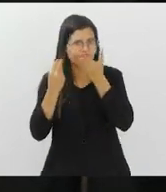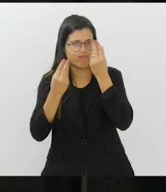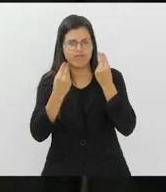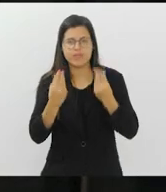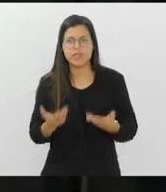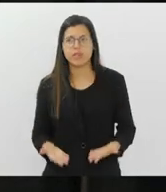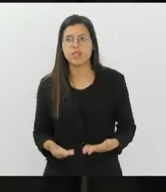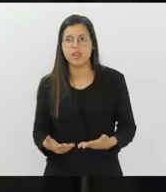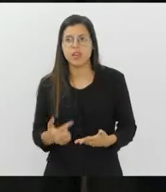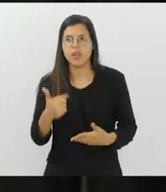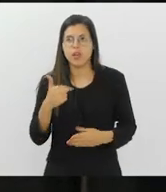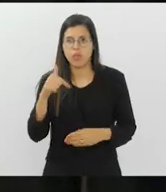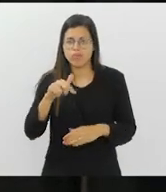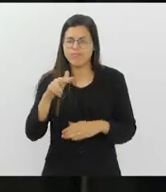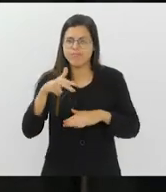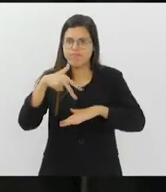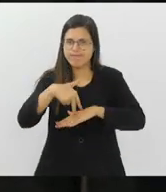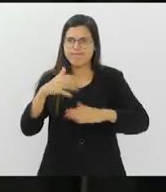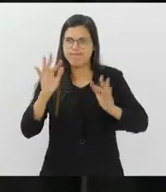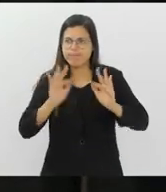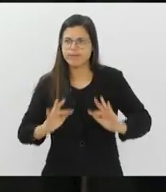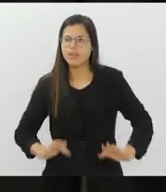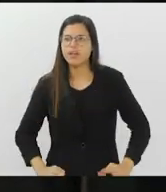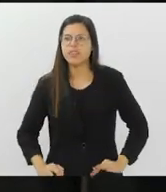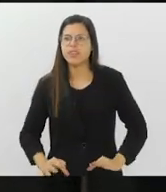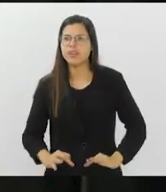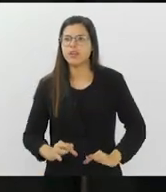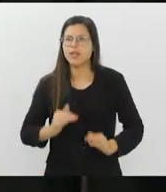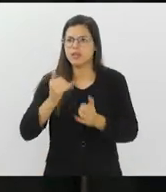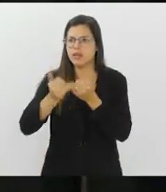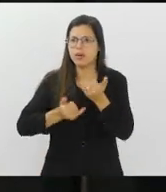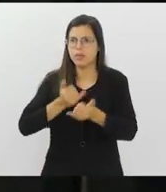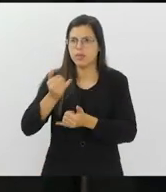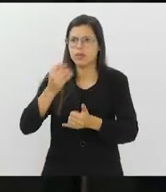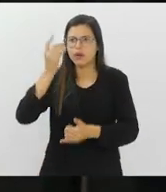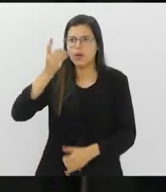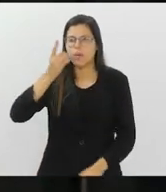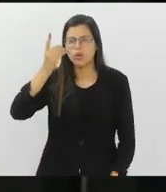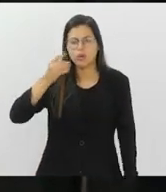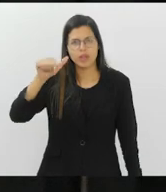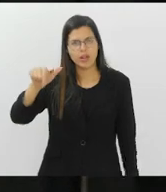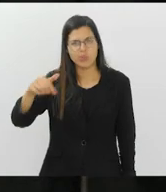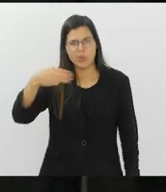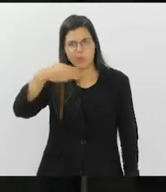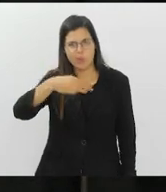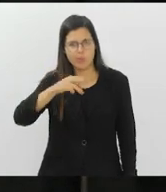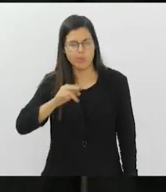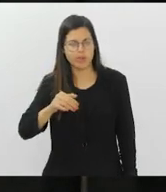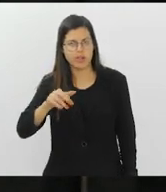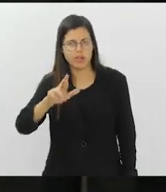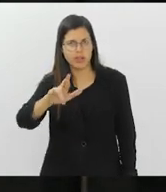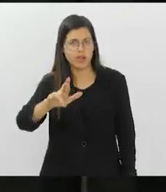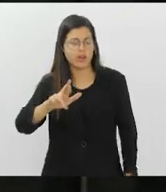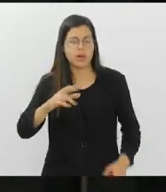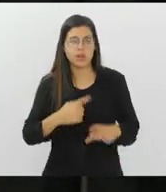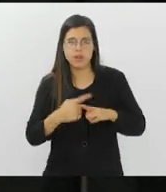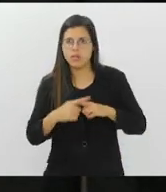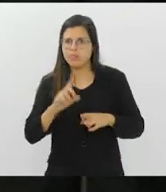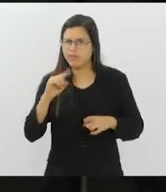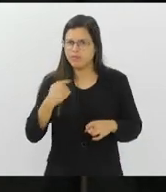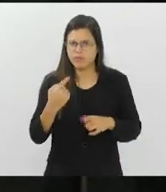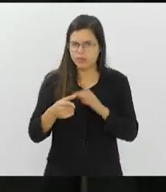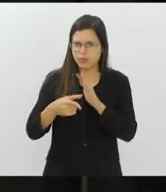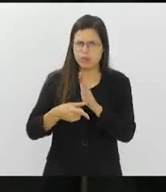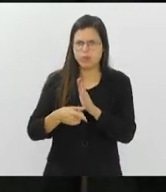e estou com sangue no olho, sabe? Sangue no olho mesmo. Eu até brinquei com o deputado Munir, falei assim, porque a gente não vai retroceder.